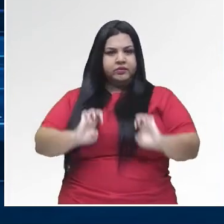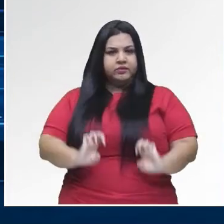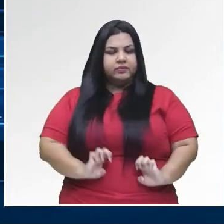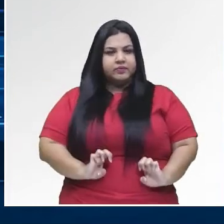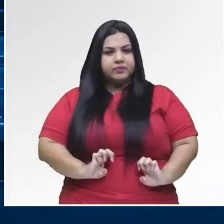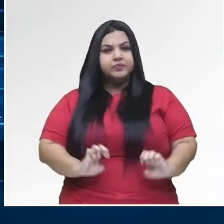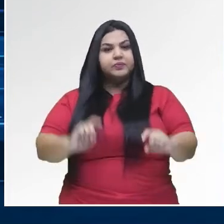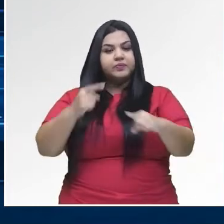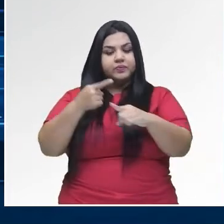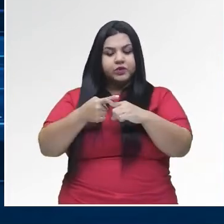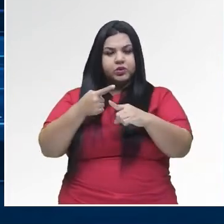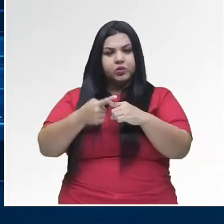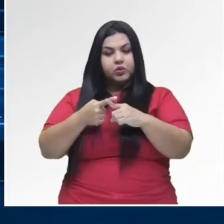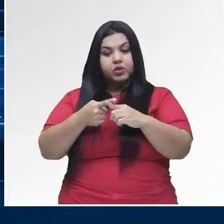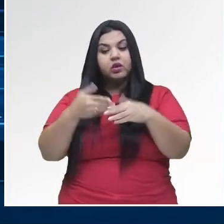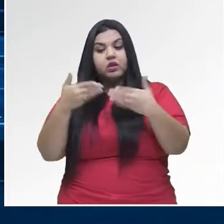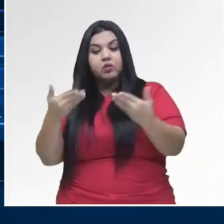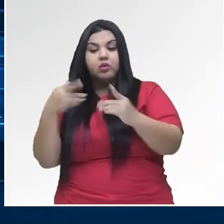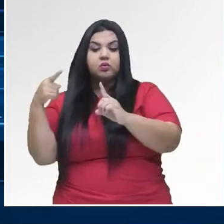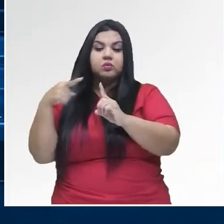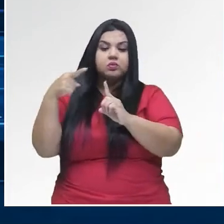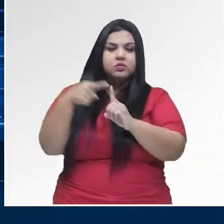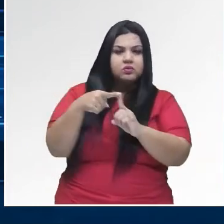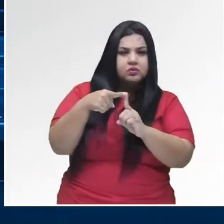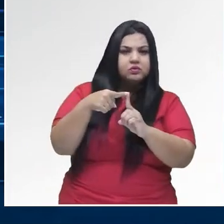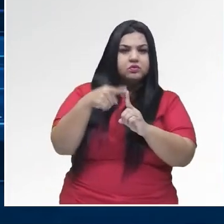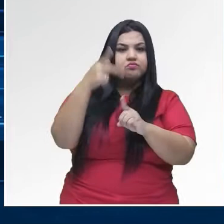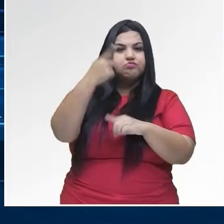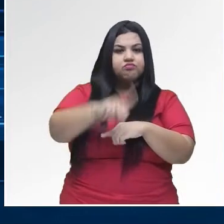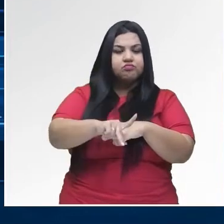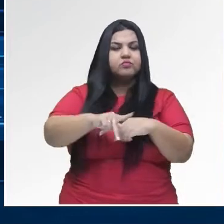Por que e para que a ética?